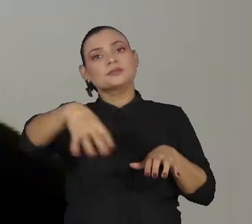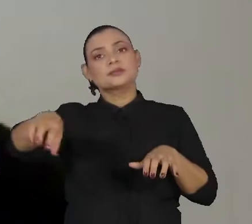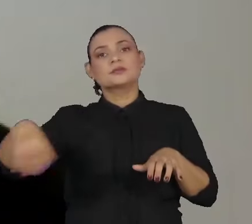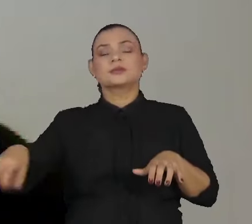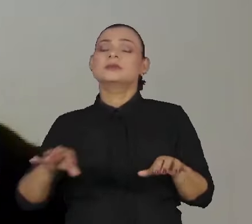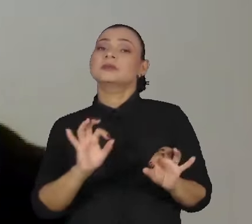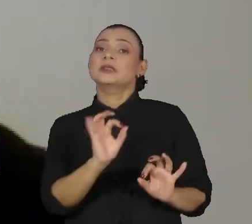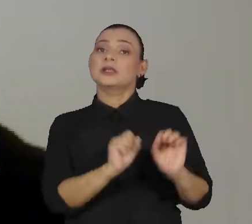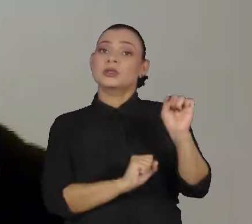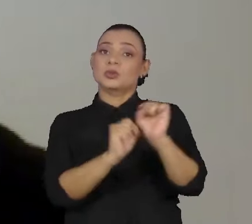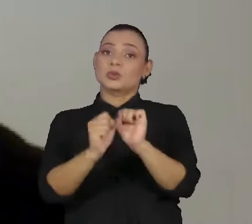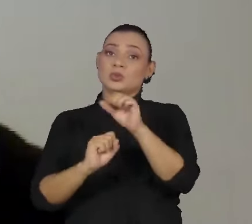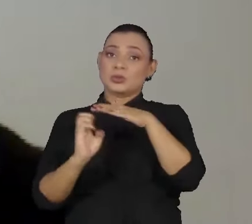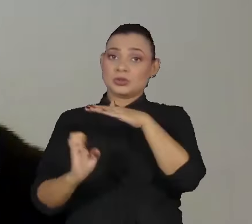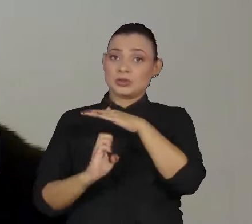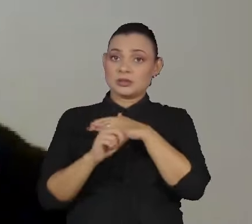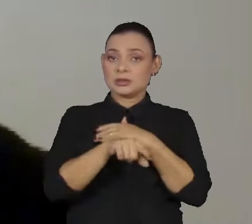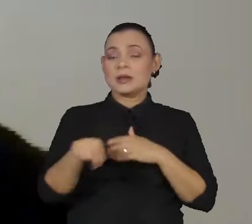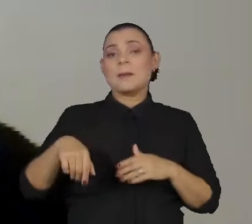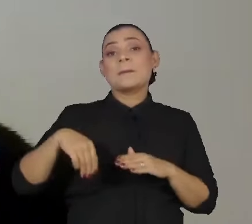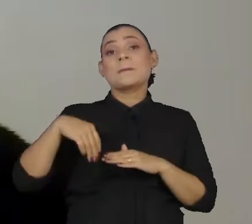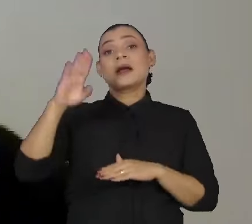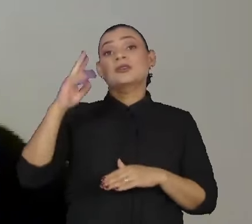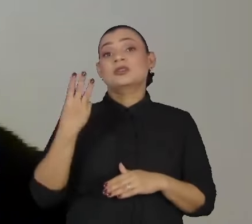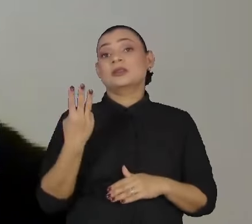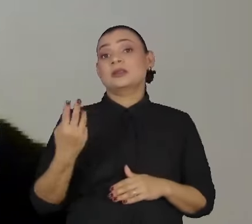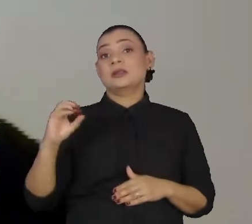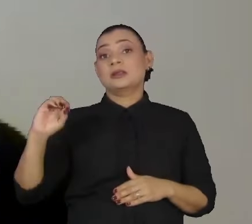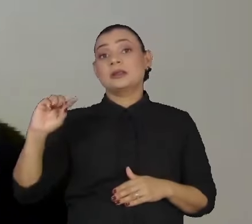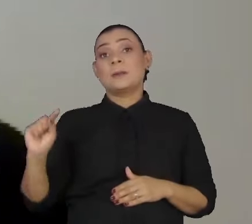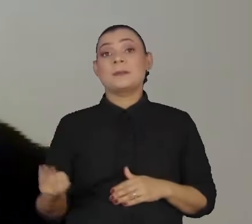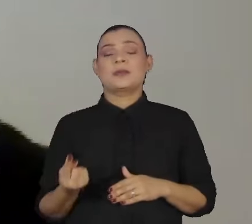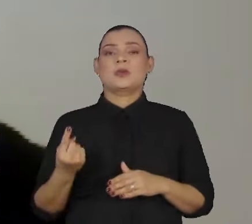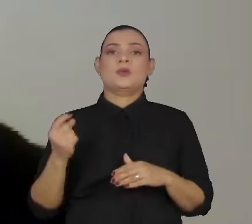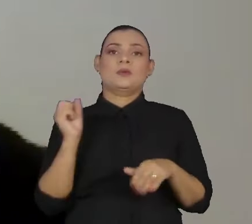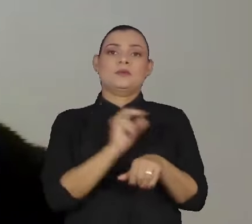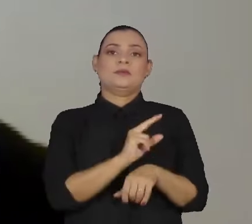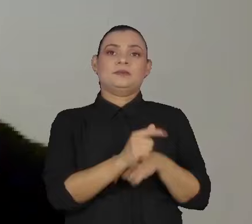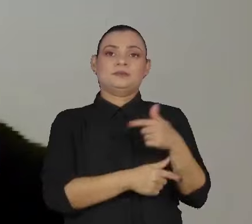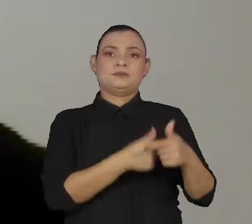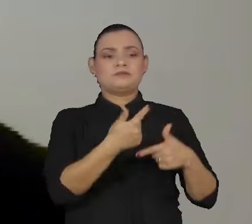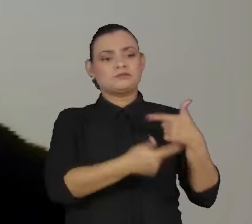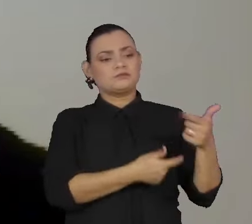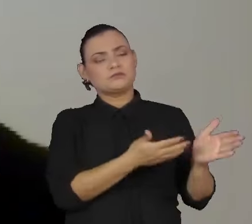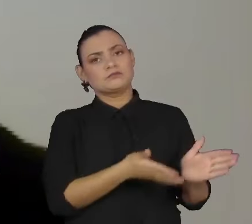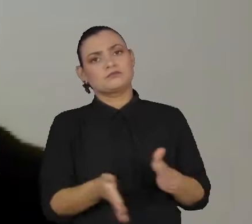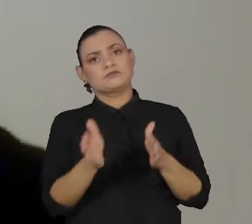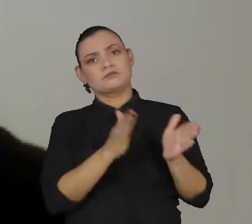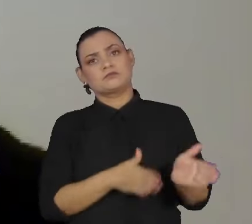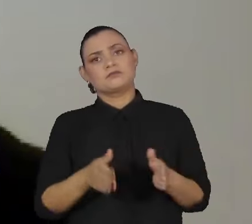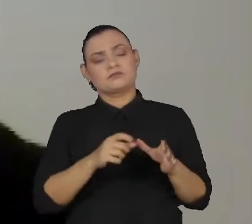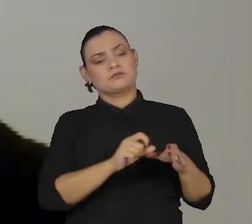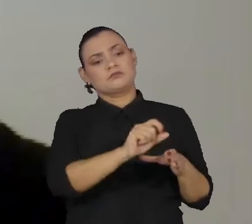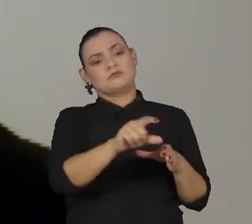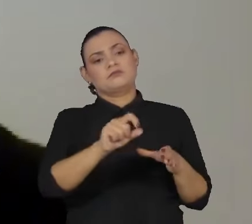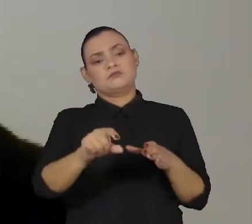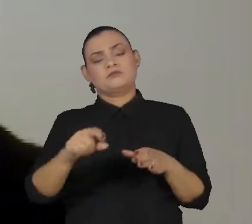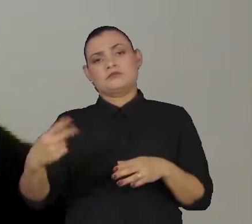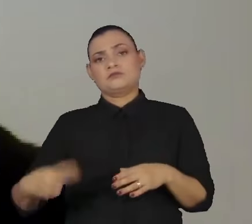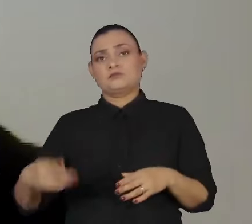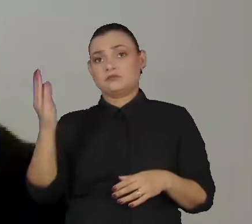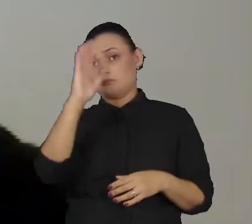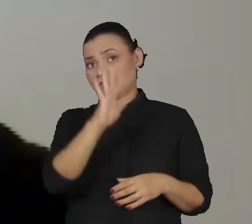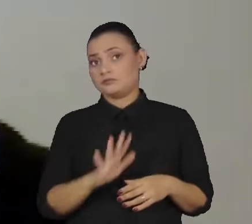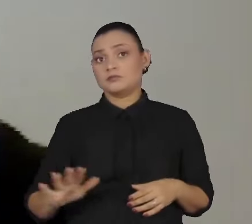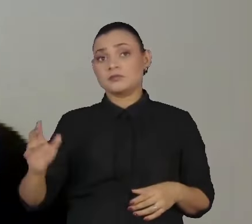São mais de 30 mil empregos de produtores que estão espalhados no Brasil. Ele gera